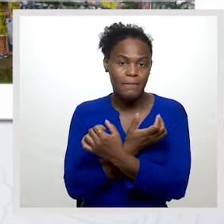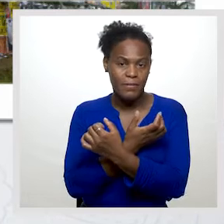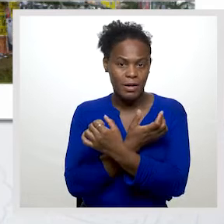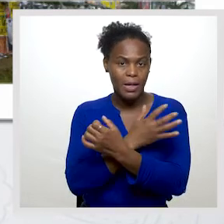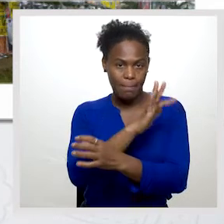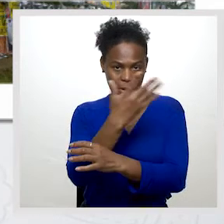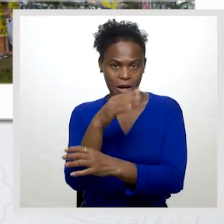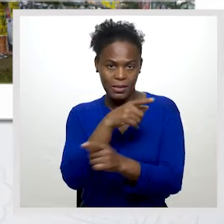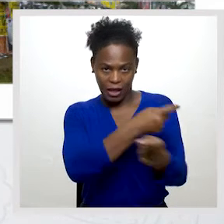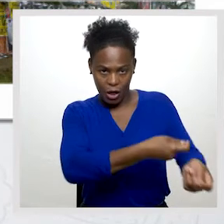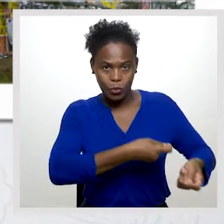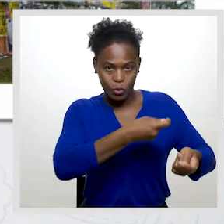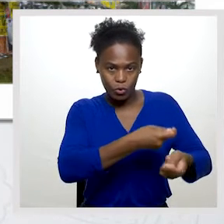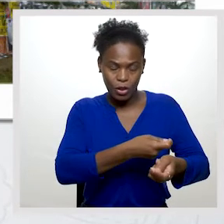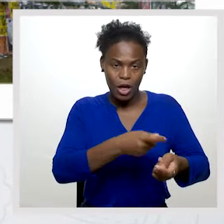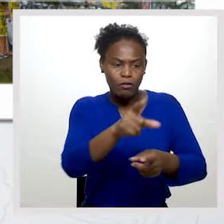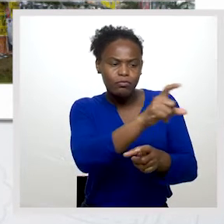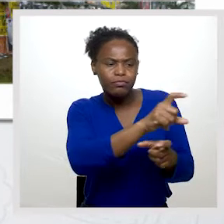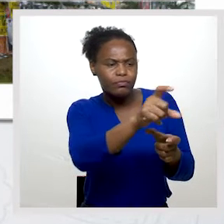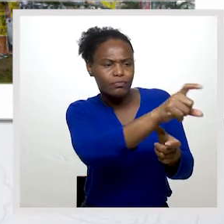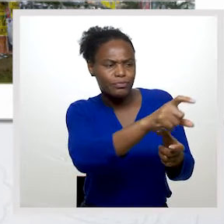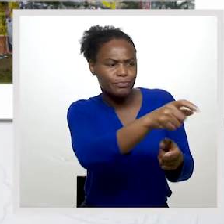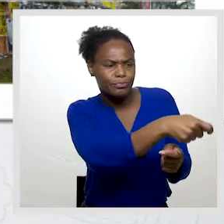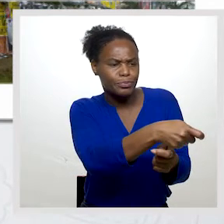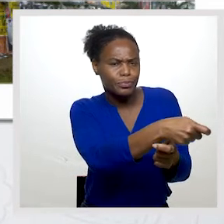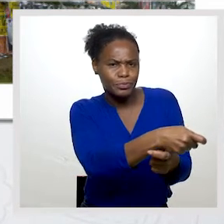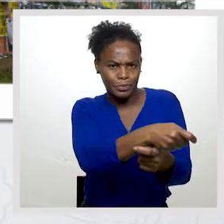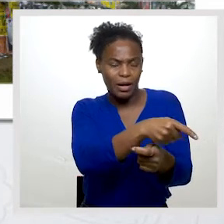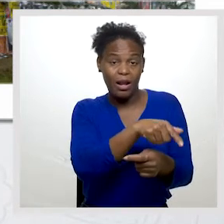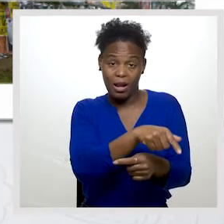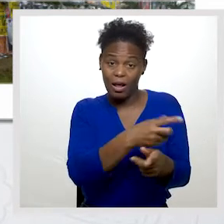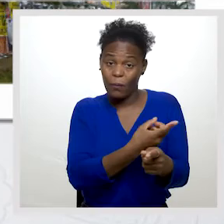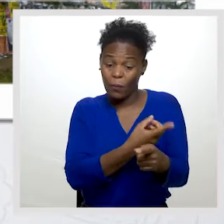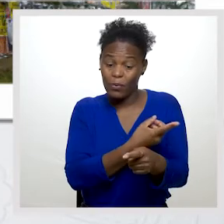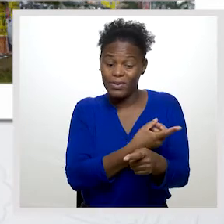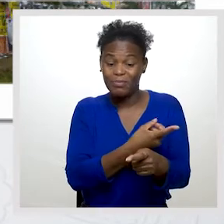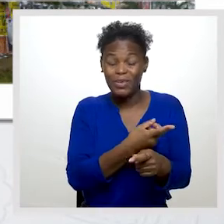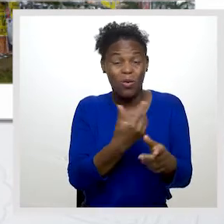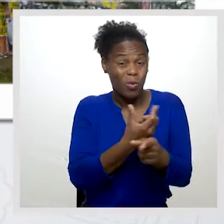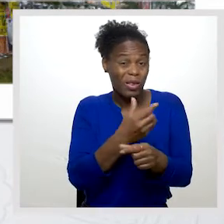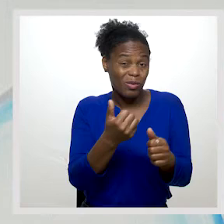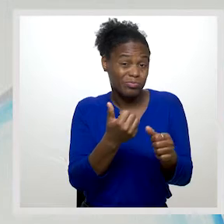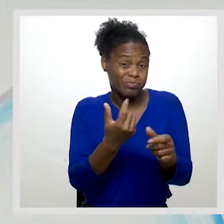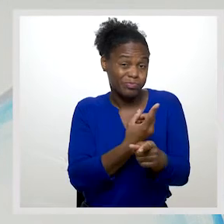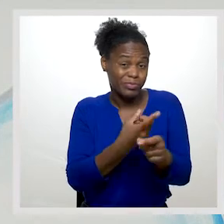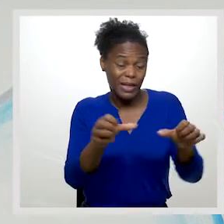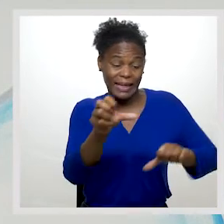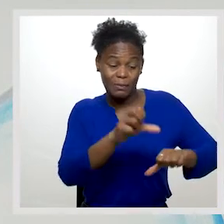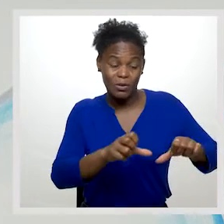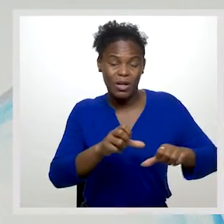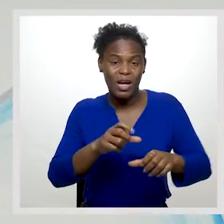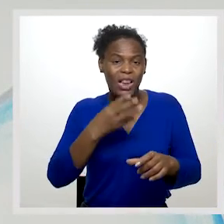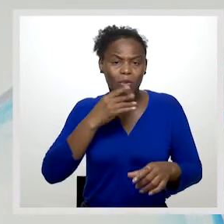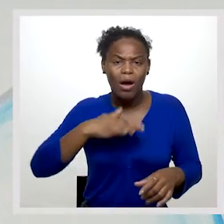adubos na agricultura. O que é que acontece com o uso desses produtos químicos? Contaminam o